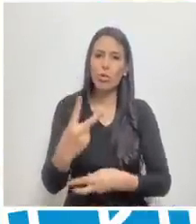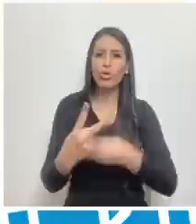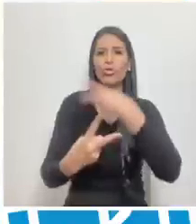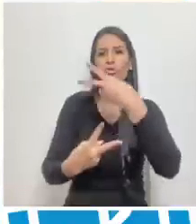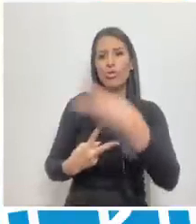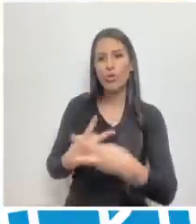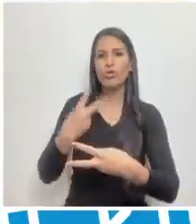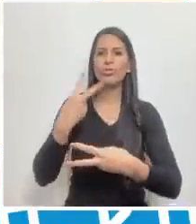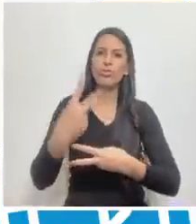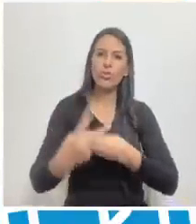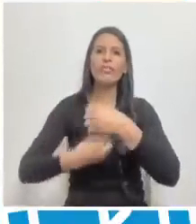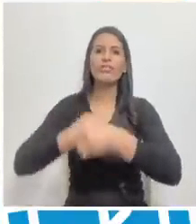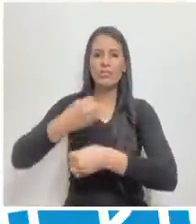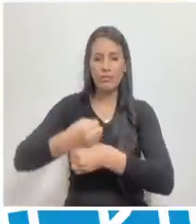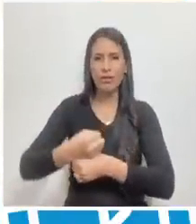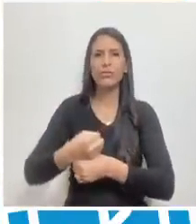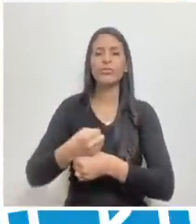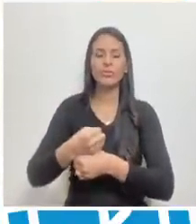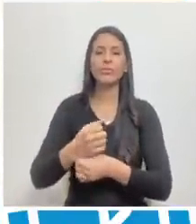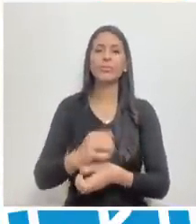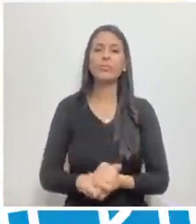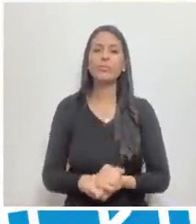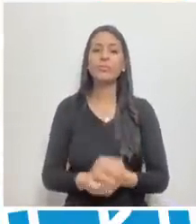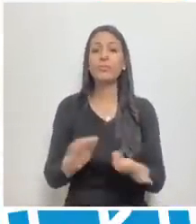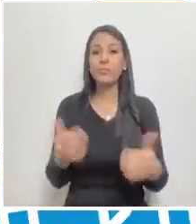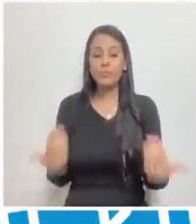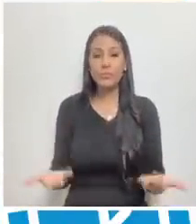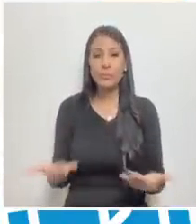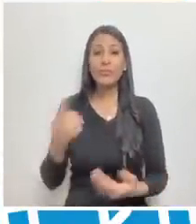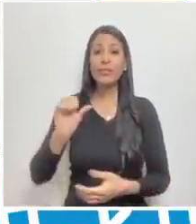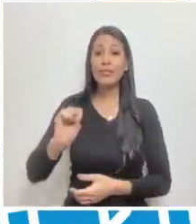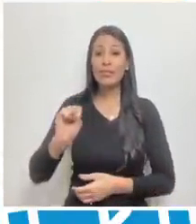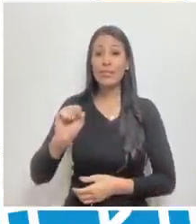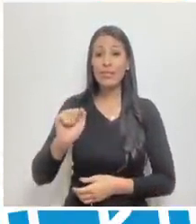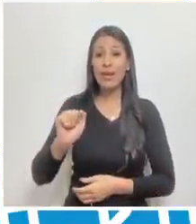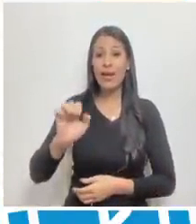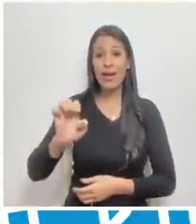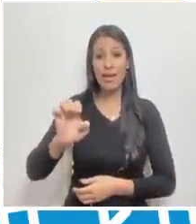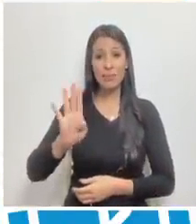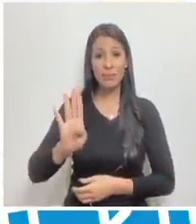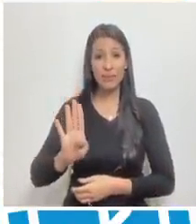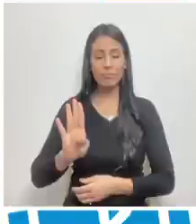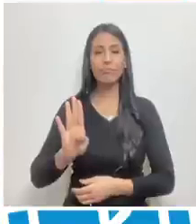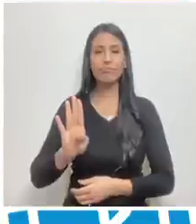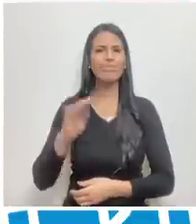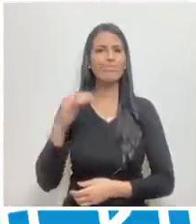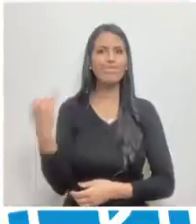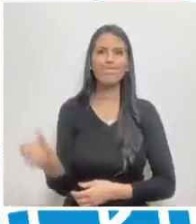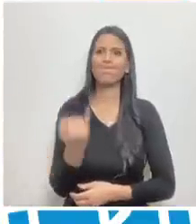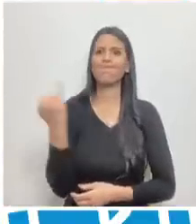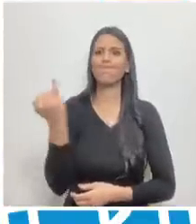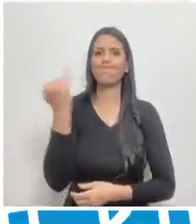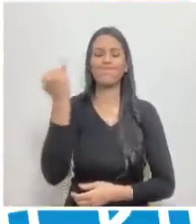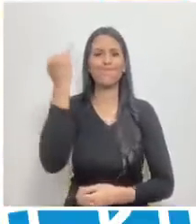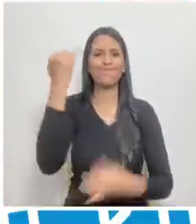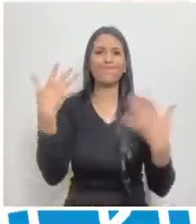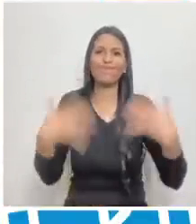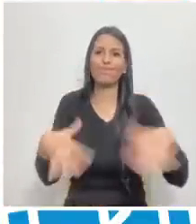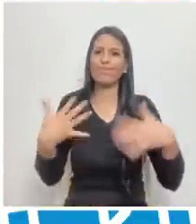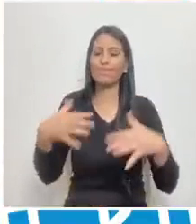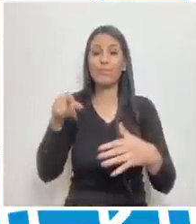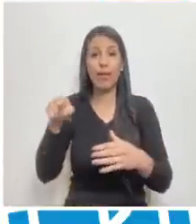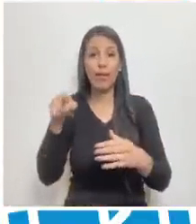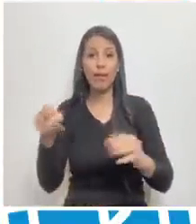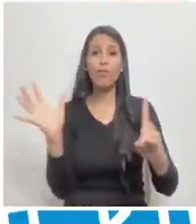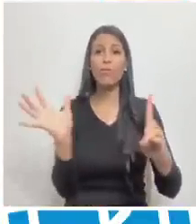2 anos, né? Então, assim, o SAEB ele foi decisivo, né, para influenciar, inclusive, modelos de avaliação no